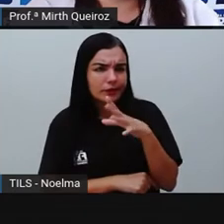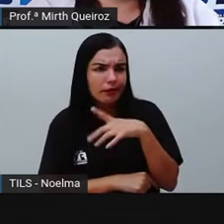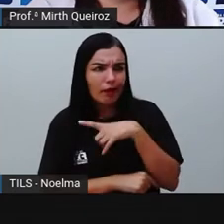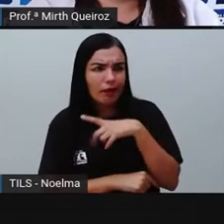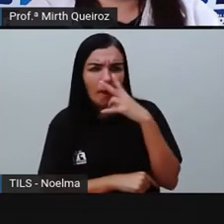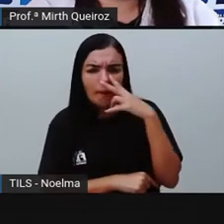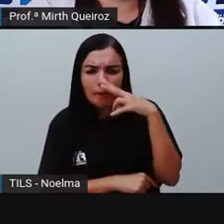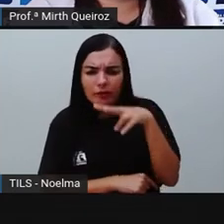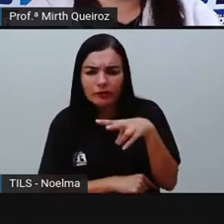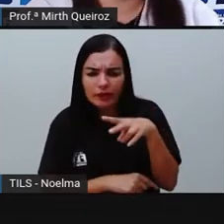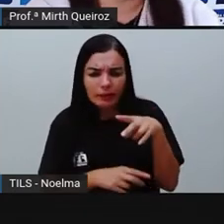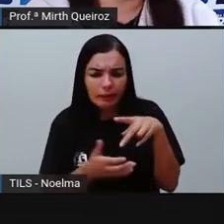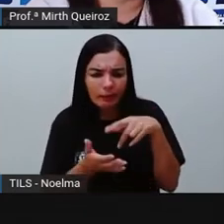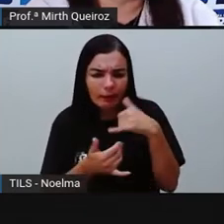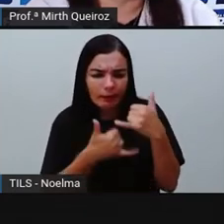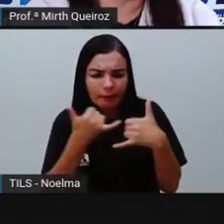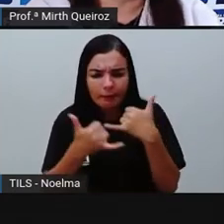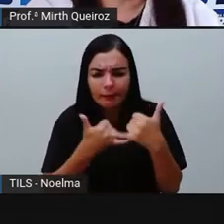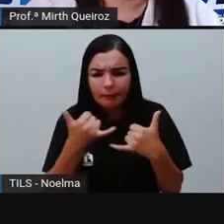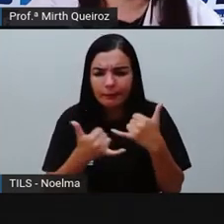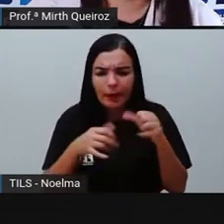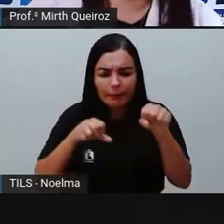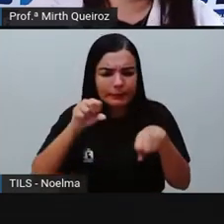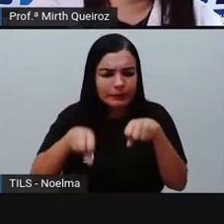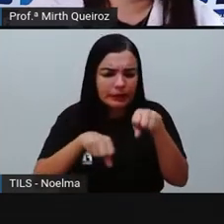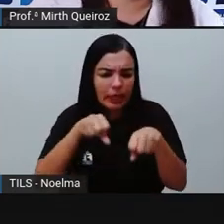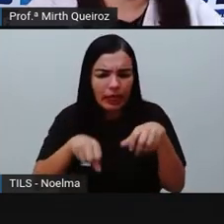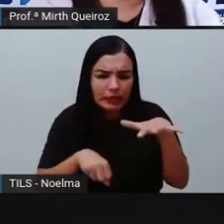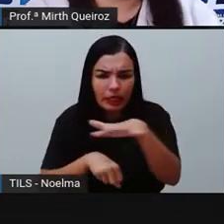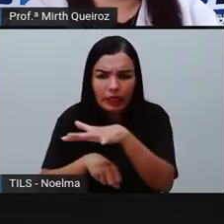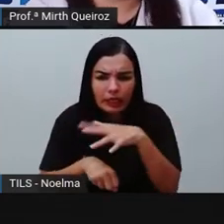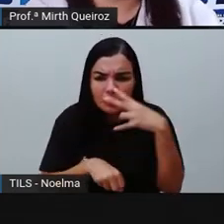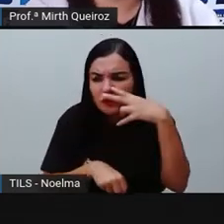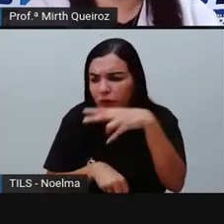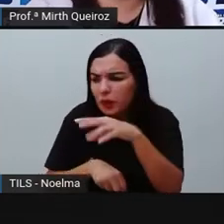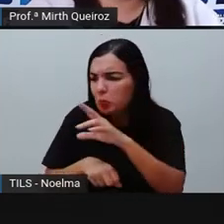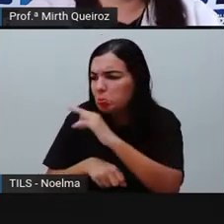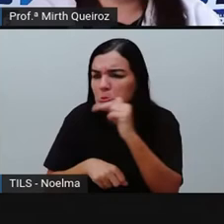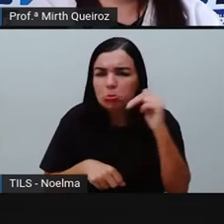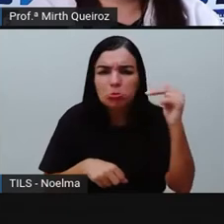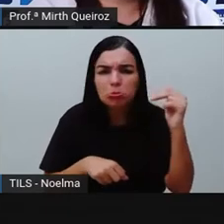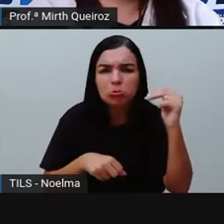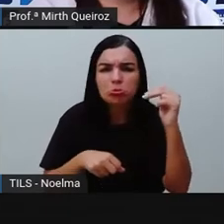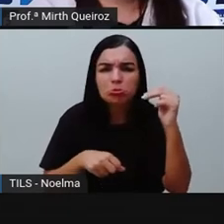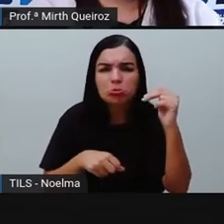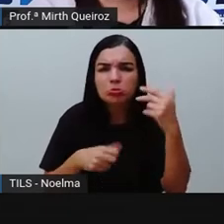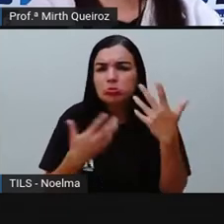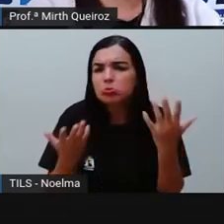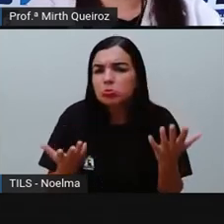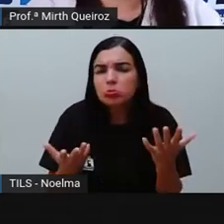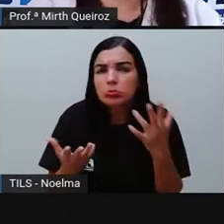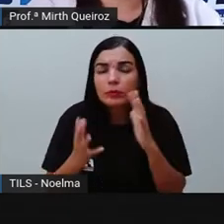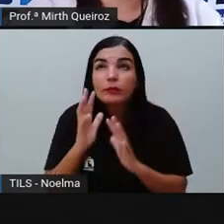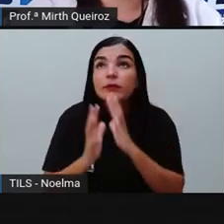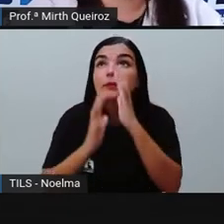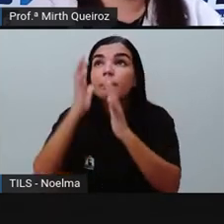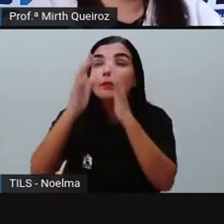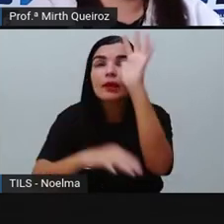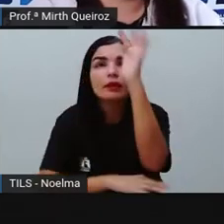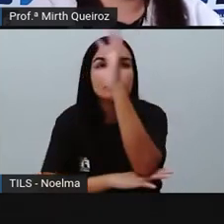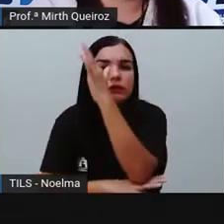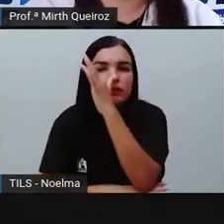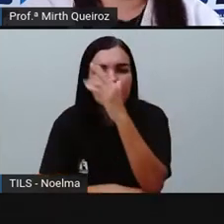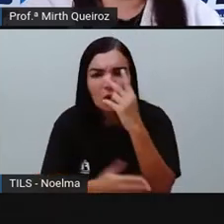mais vendo crianças andando de bicicleta, de patins, correndo, subindo em árvores? Isso ainda